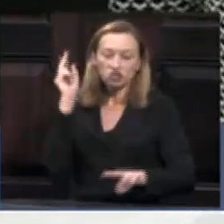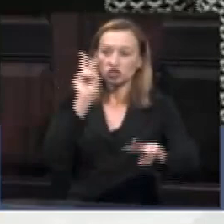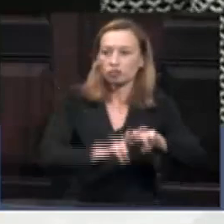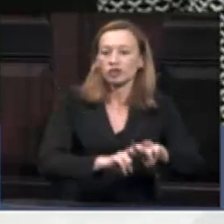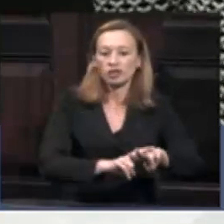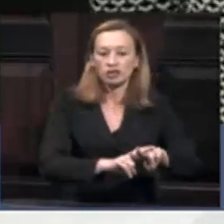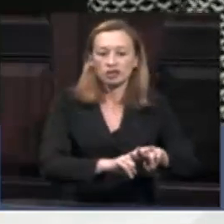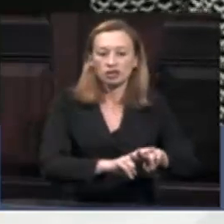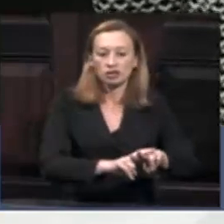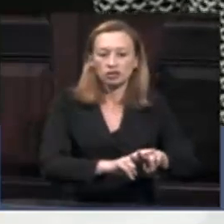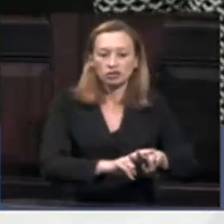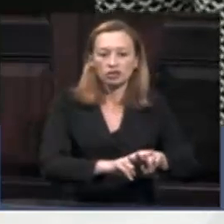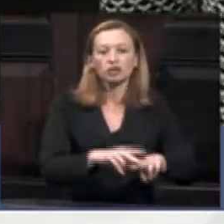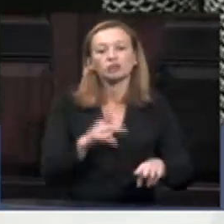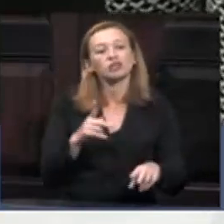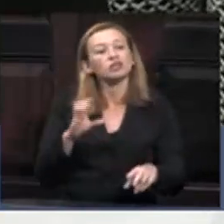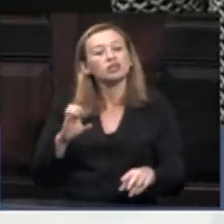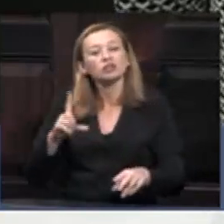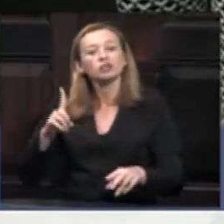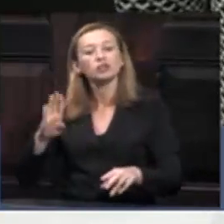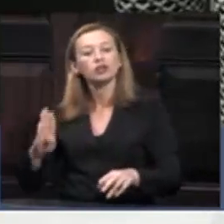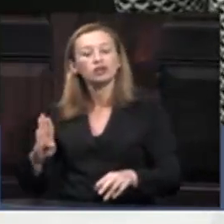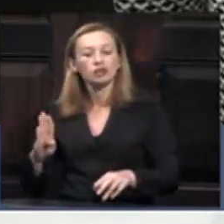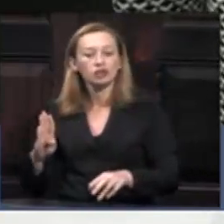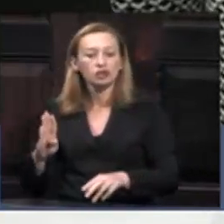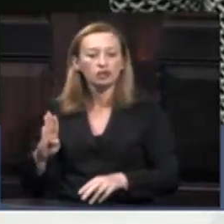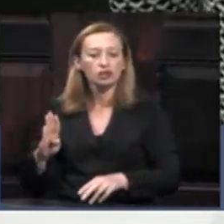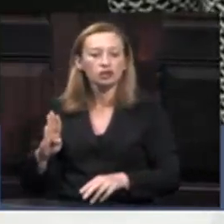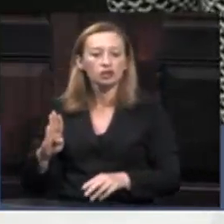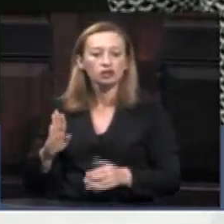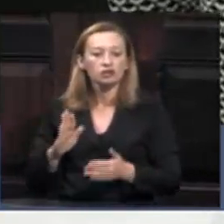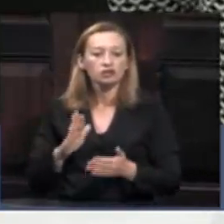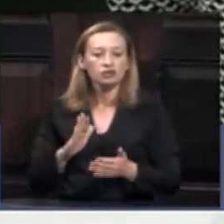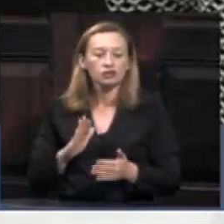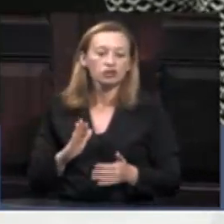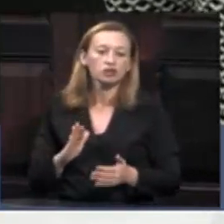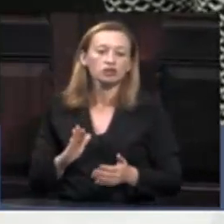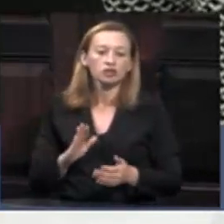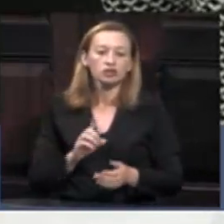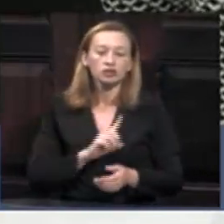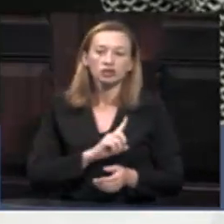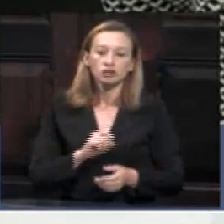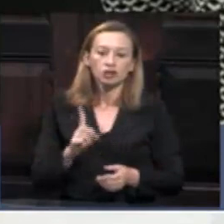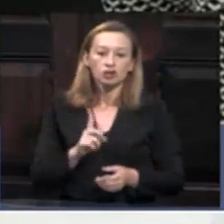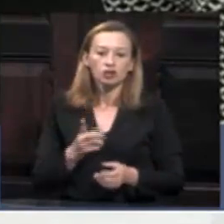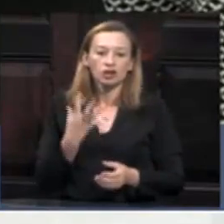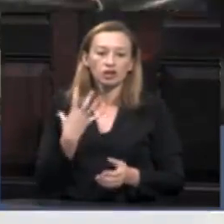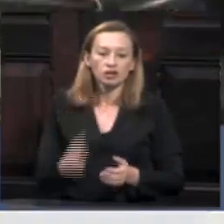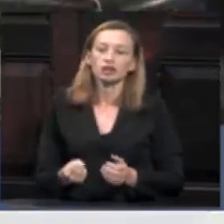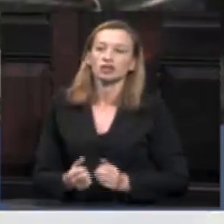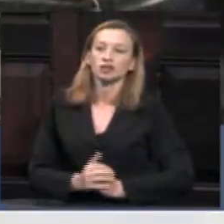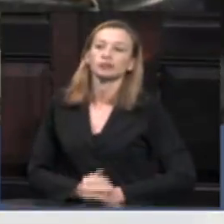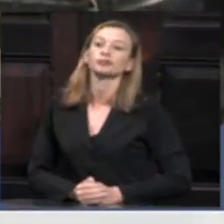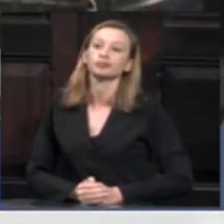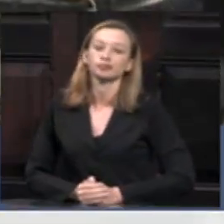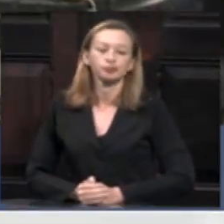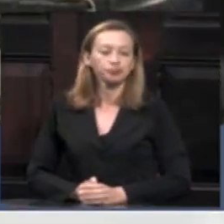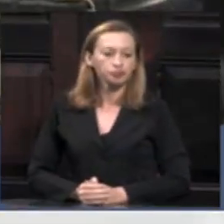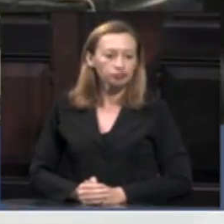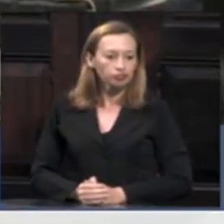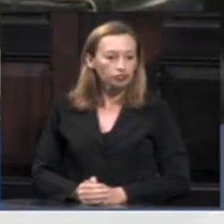das grades. Então, o PCdoB vai obstruir a pauta de hoje. Obrigado. Deputado Bruno Dauari.